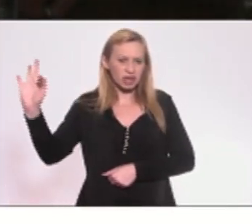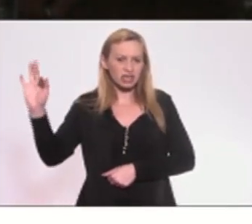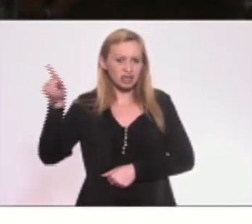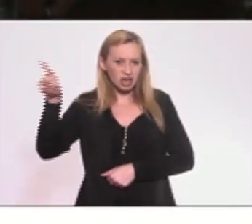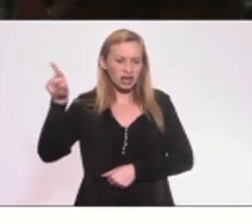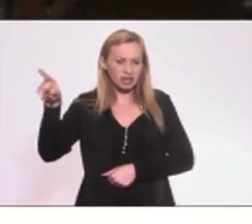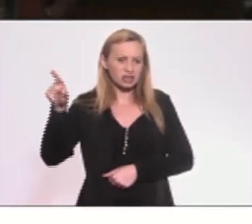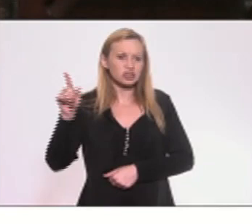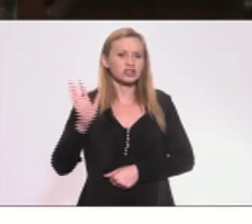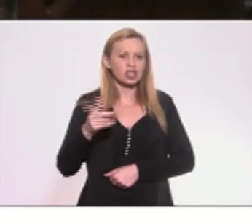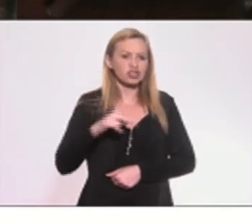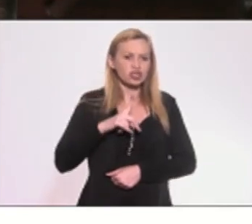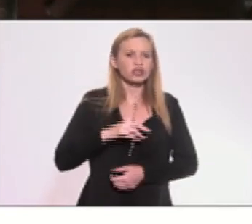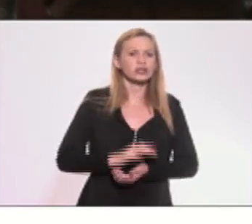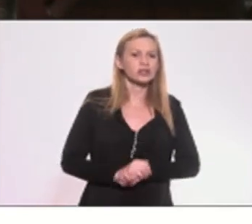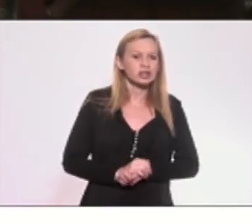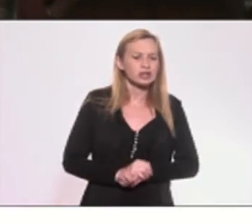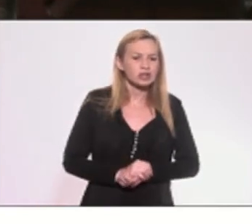imunidade parlamentar.